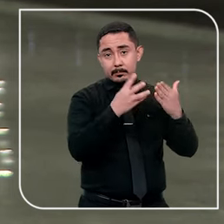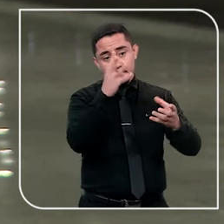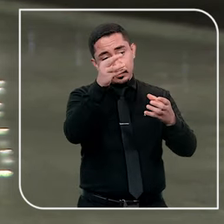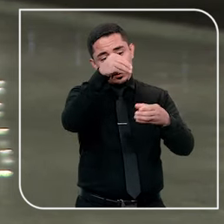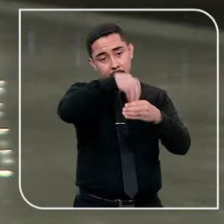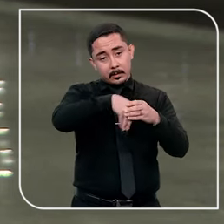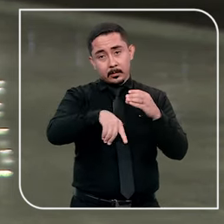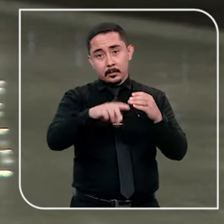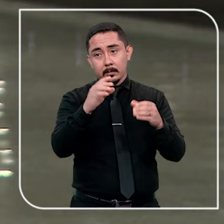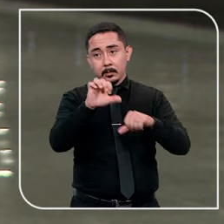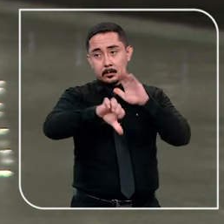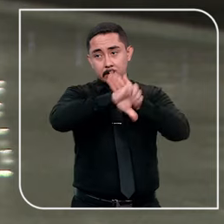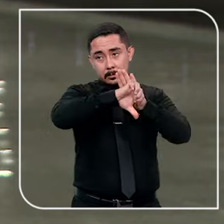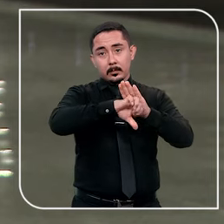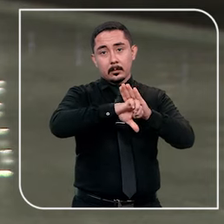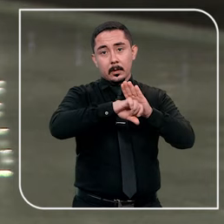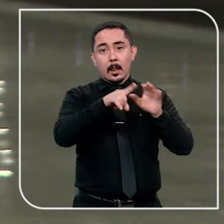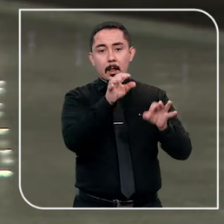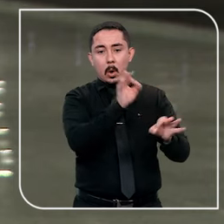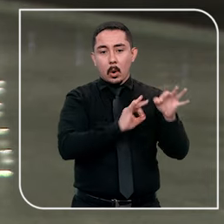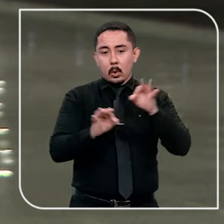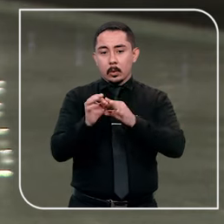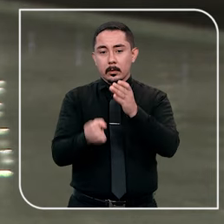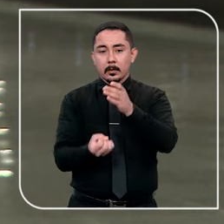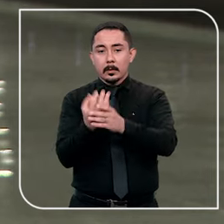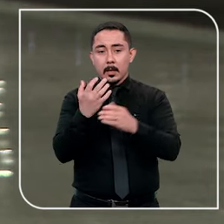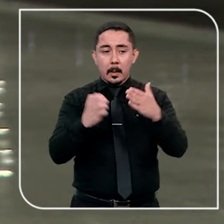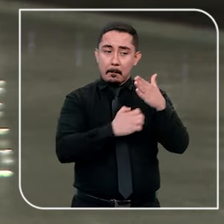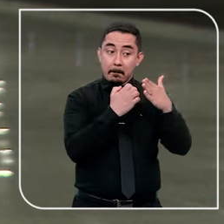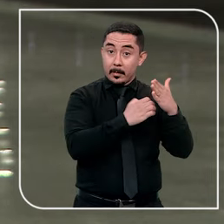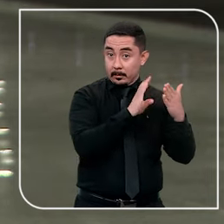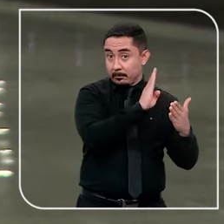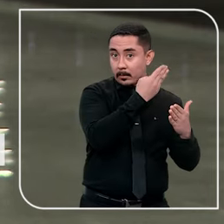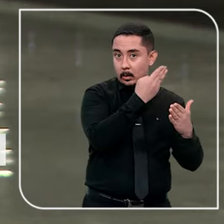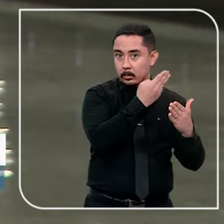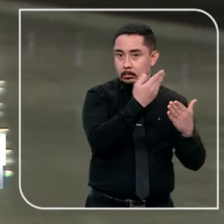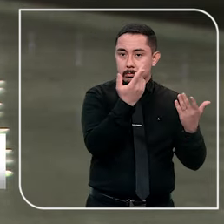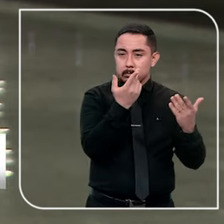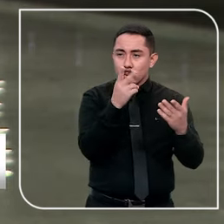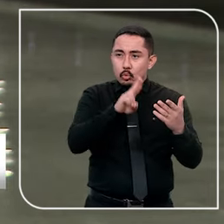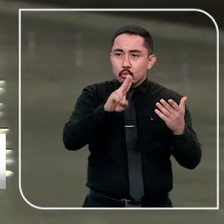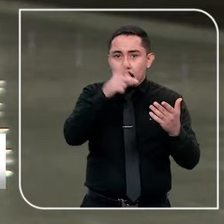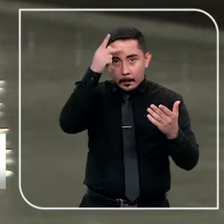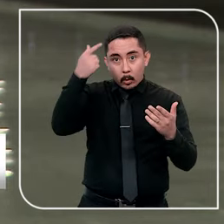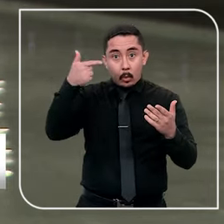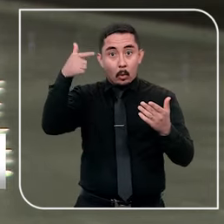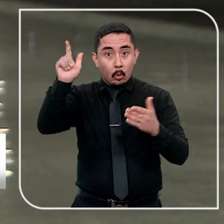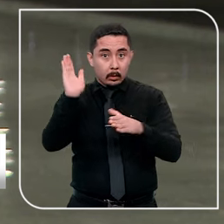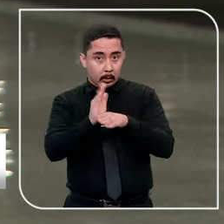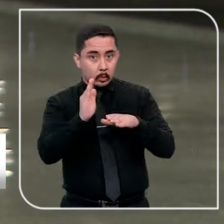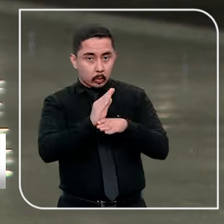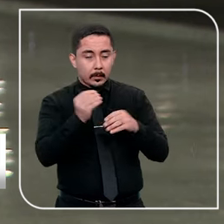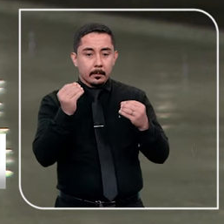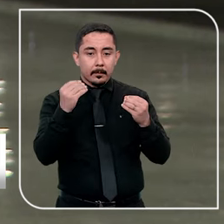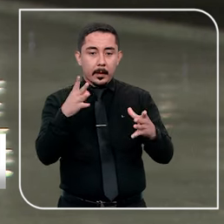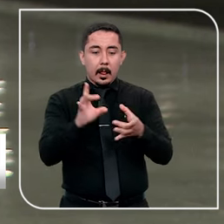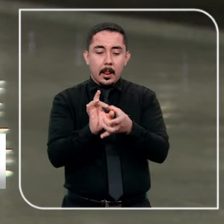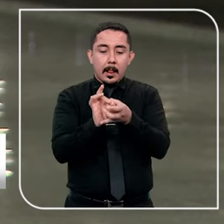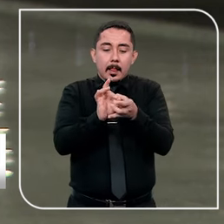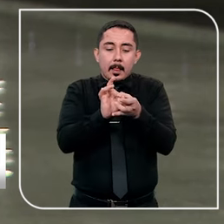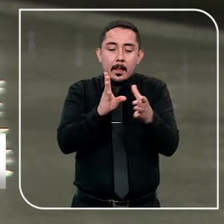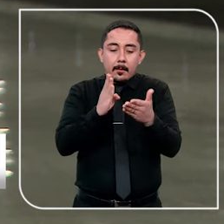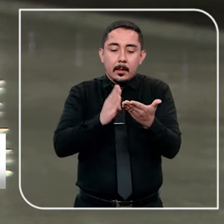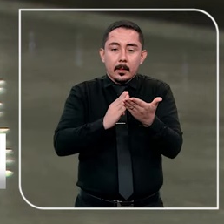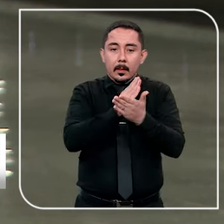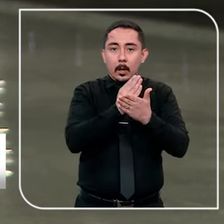criminosa segundo o MPF a organização criava empresas de fachada usando laranjas com o propósito de garantir